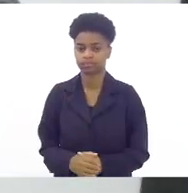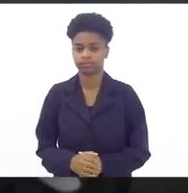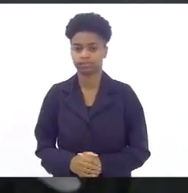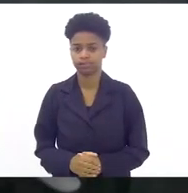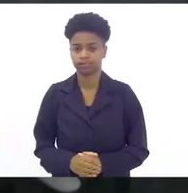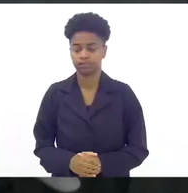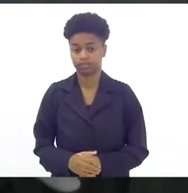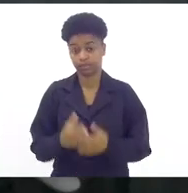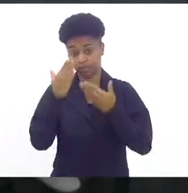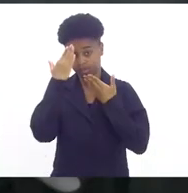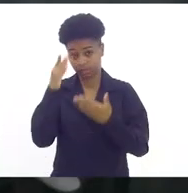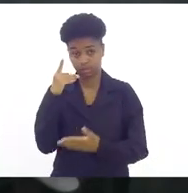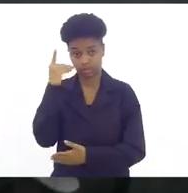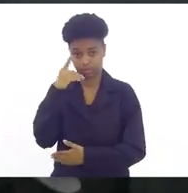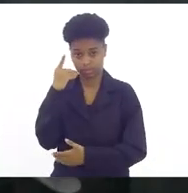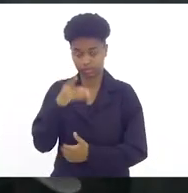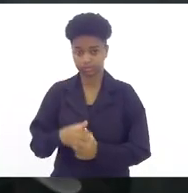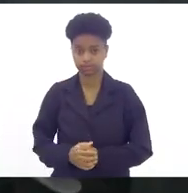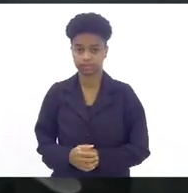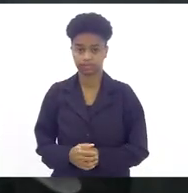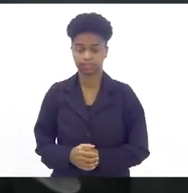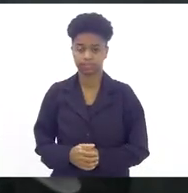Obrigada deputado